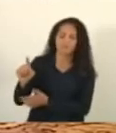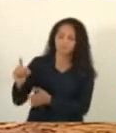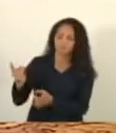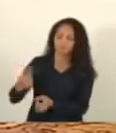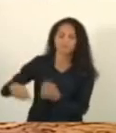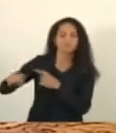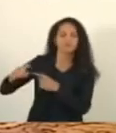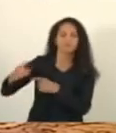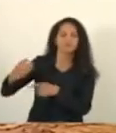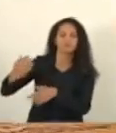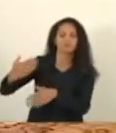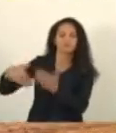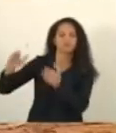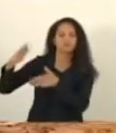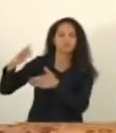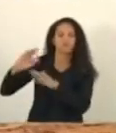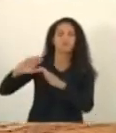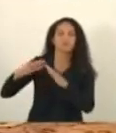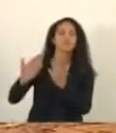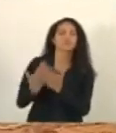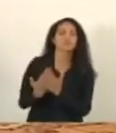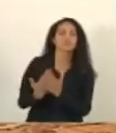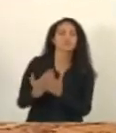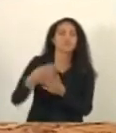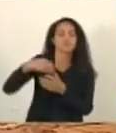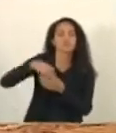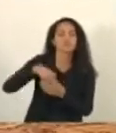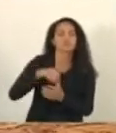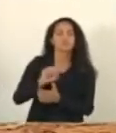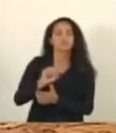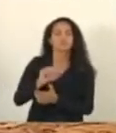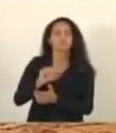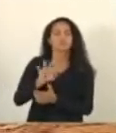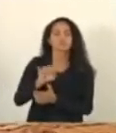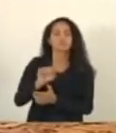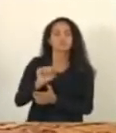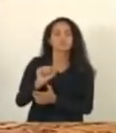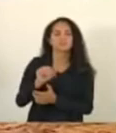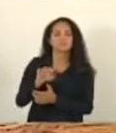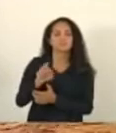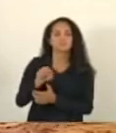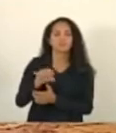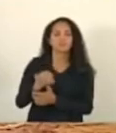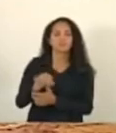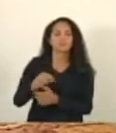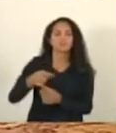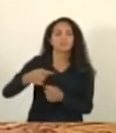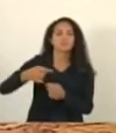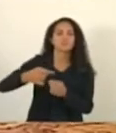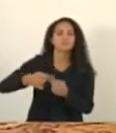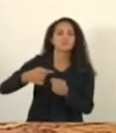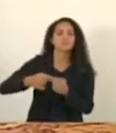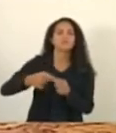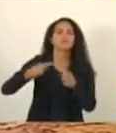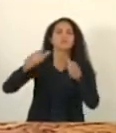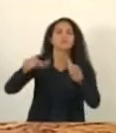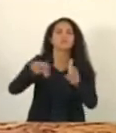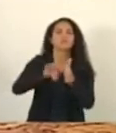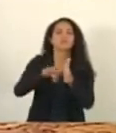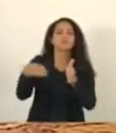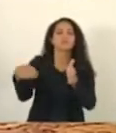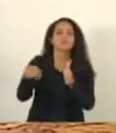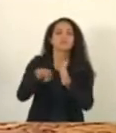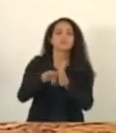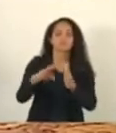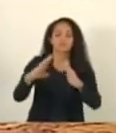sucesso. A professora da Escola Santo Antônio, no bairro Santo Antônio, no município de São Mateus. Essa escola